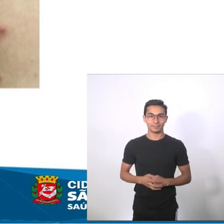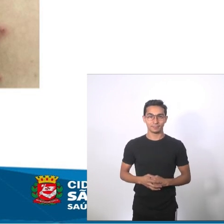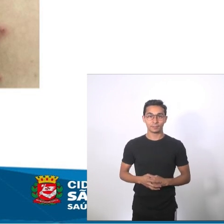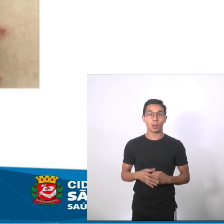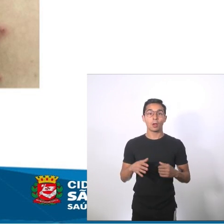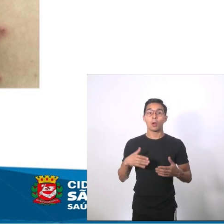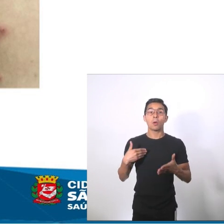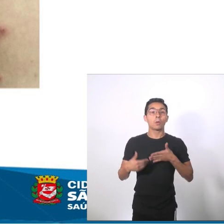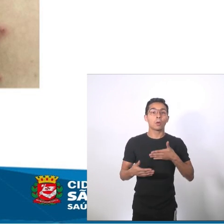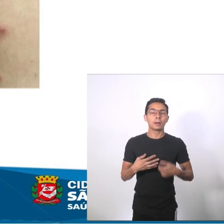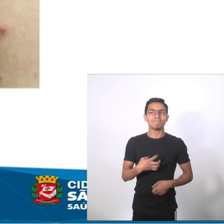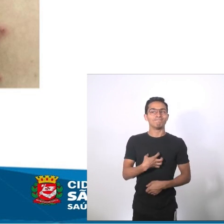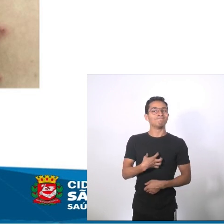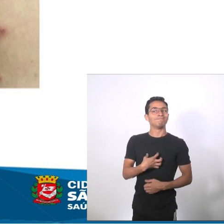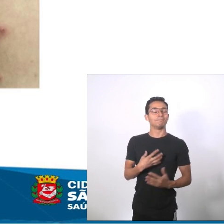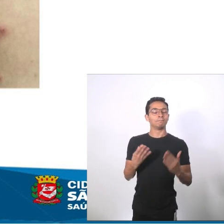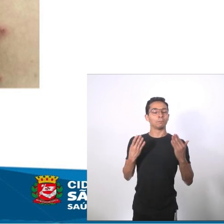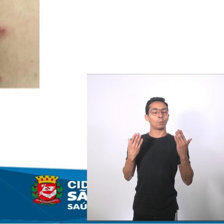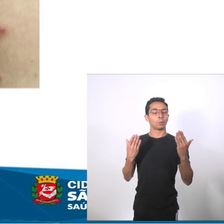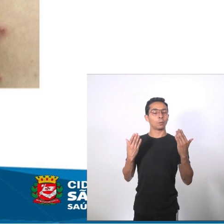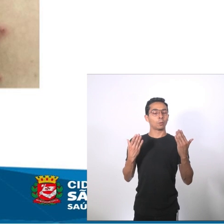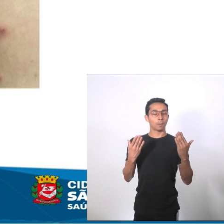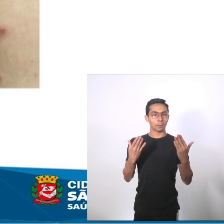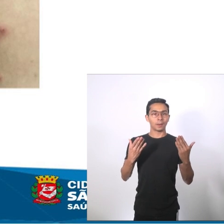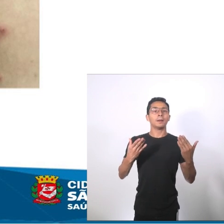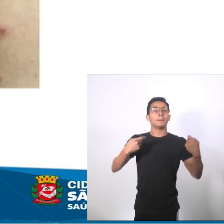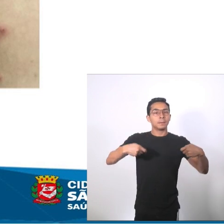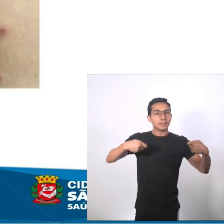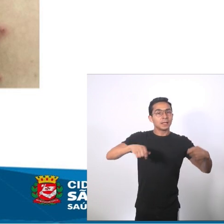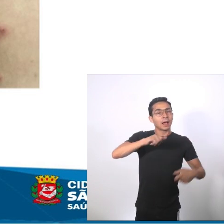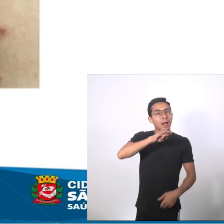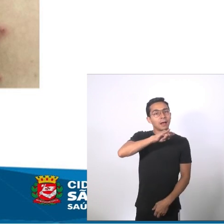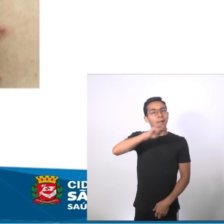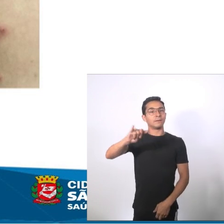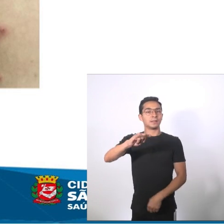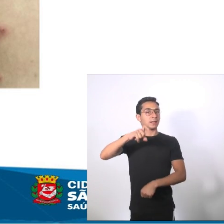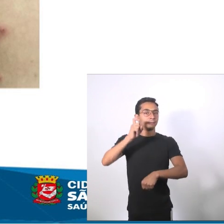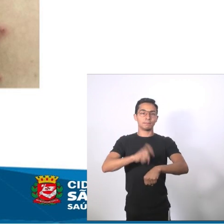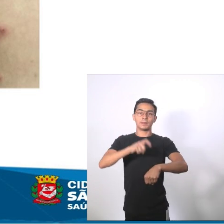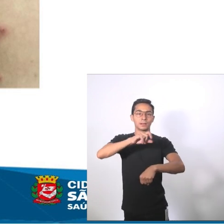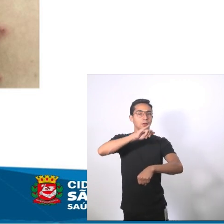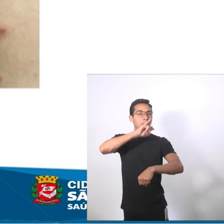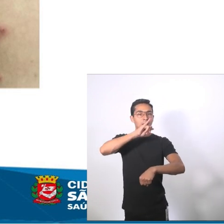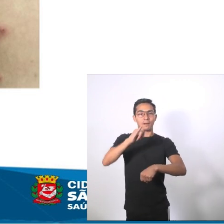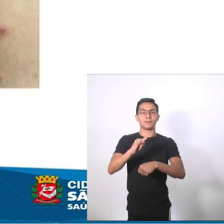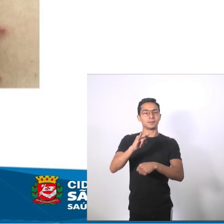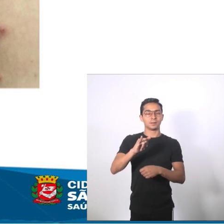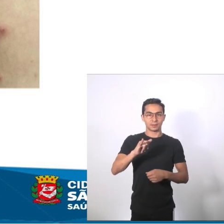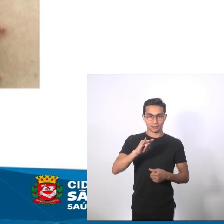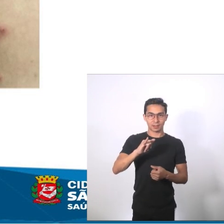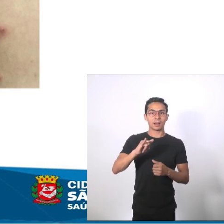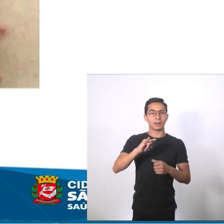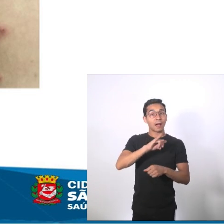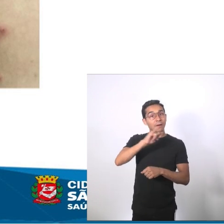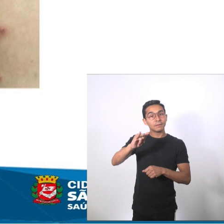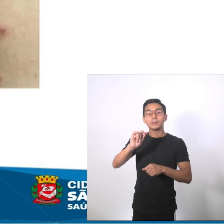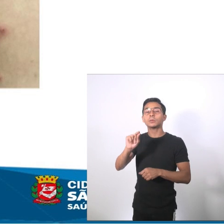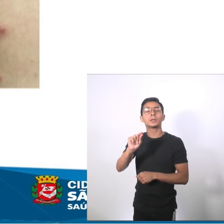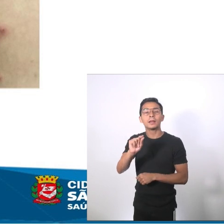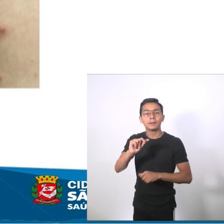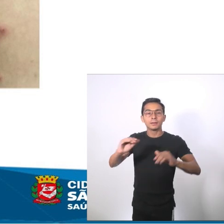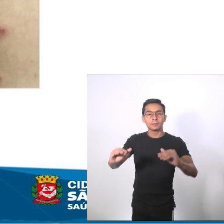qualquer suspeita. Então, e essa suspeita tem que ser imediatamente notificada às autoridades de